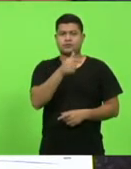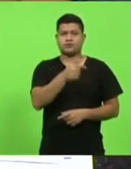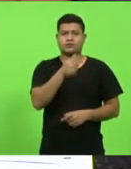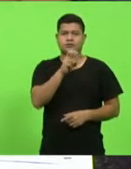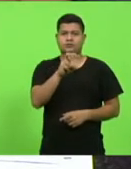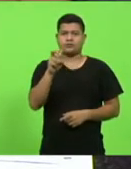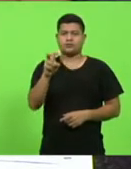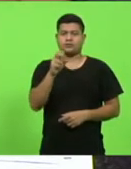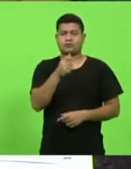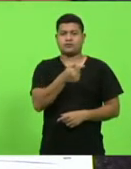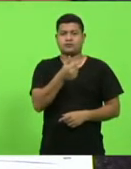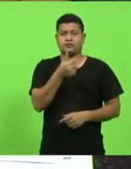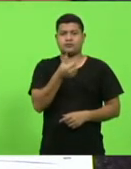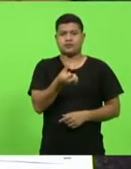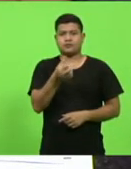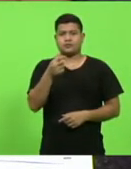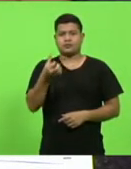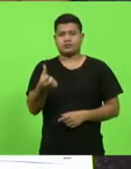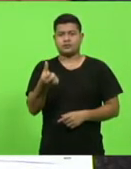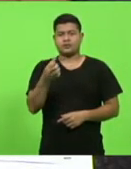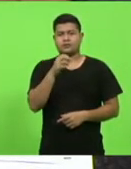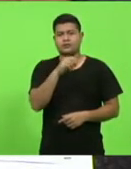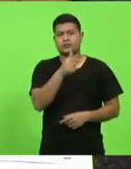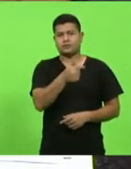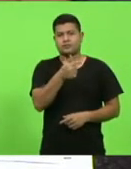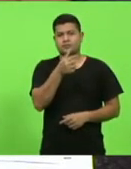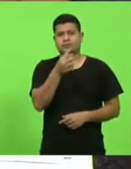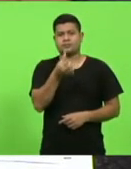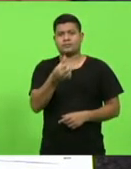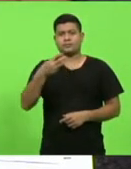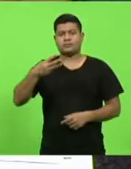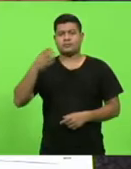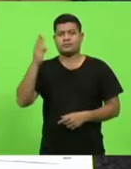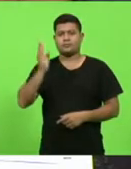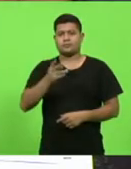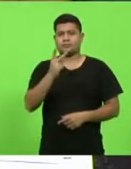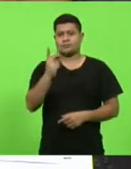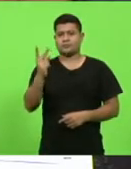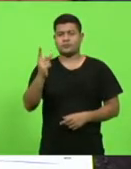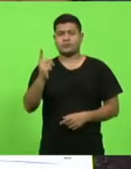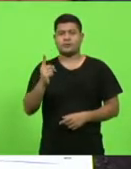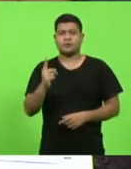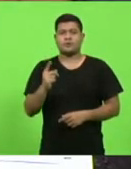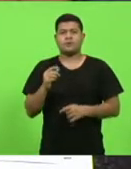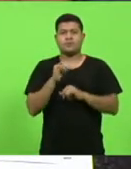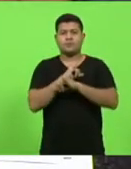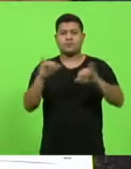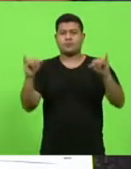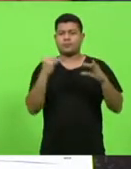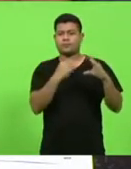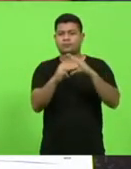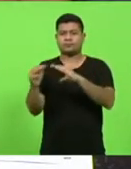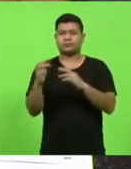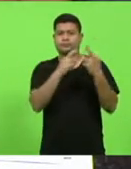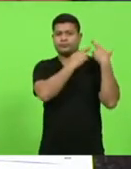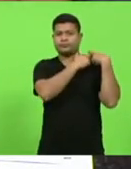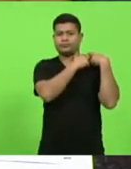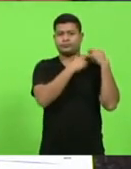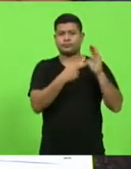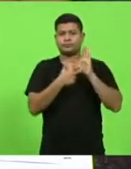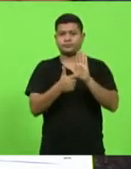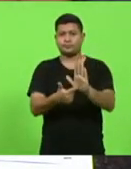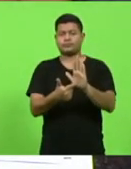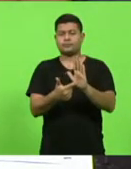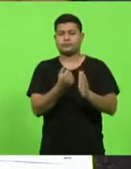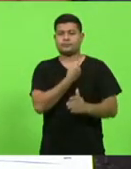766 e 773 de 2021 e comunicou que encaminhará aos destinatários as